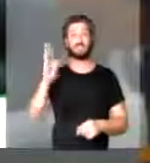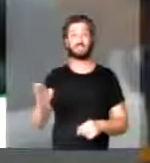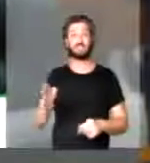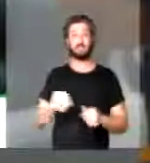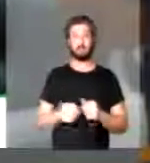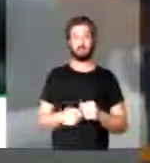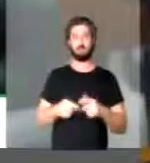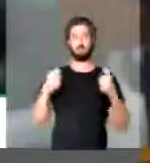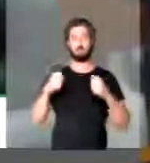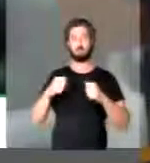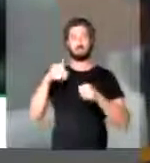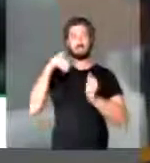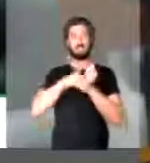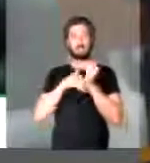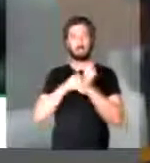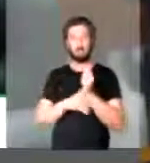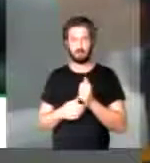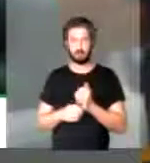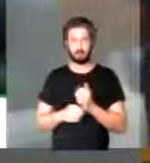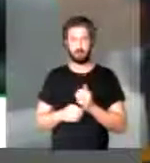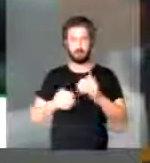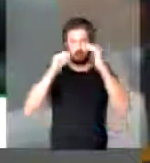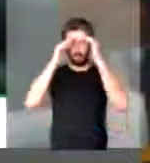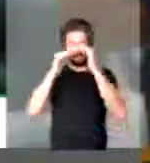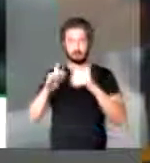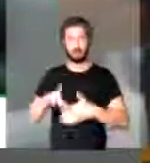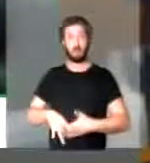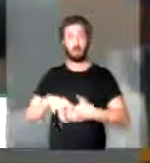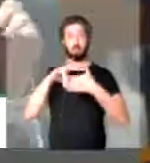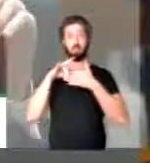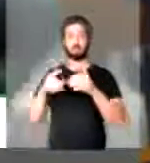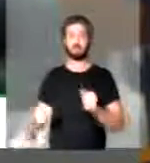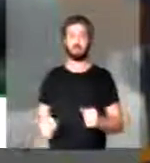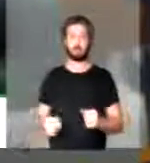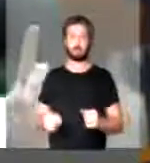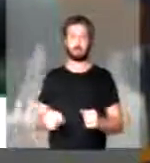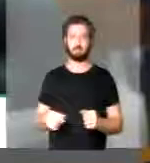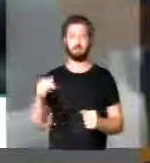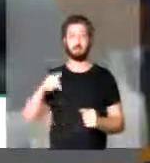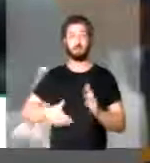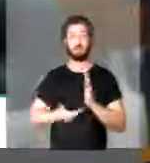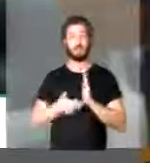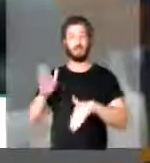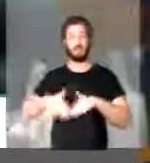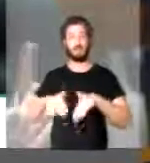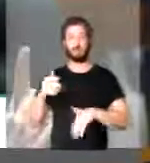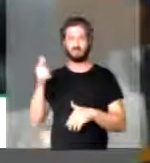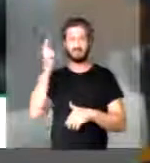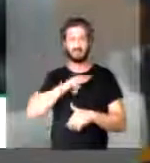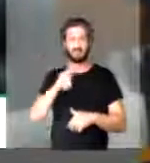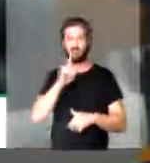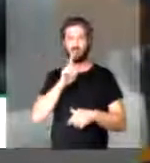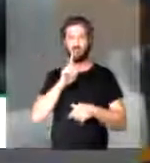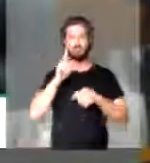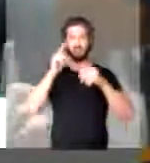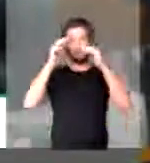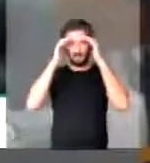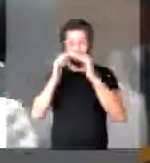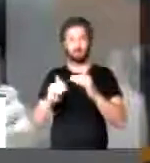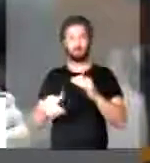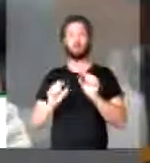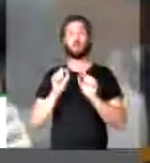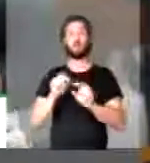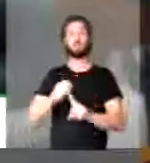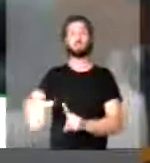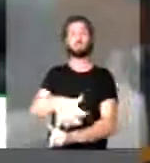direto, tem que ser secreto, respeitando a representatividade. Essa casa muitas vezes não consegue dar ressonância